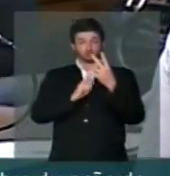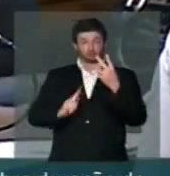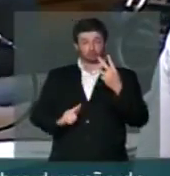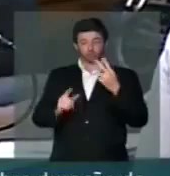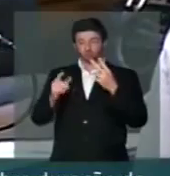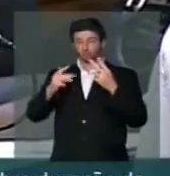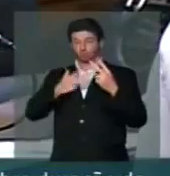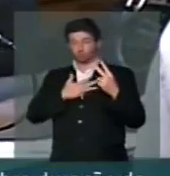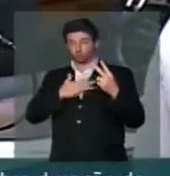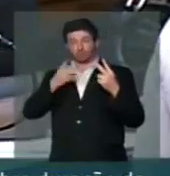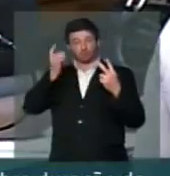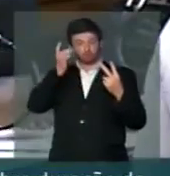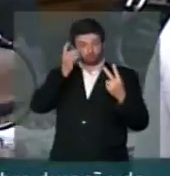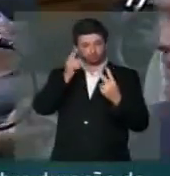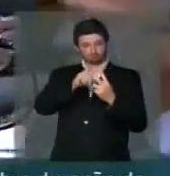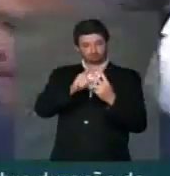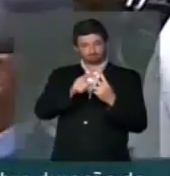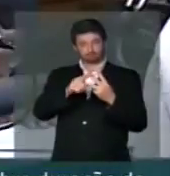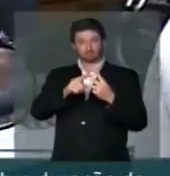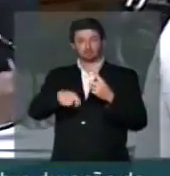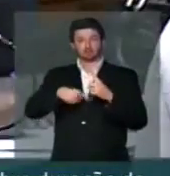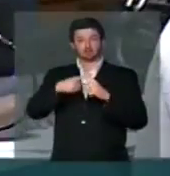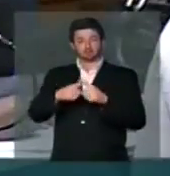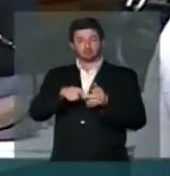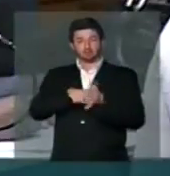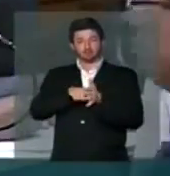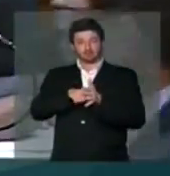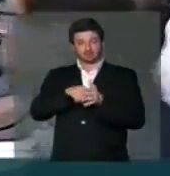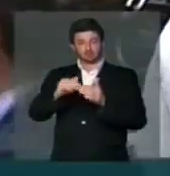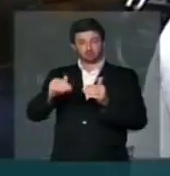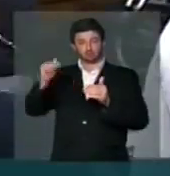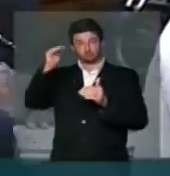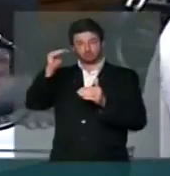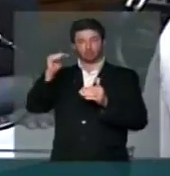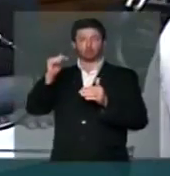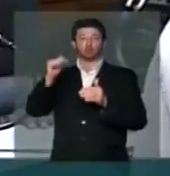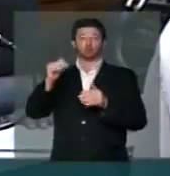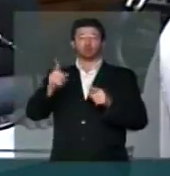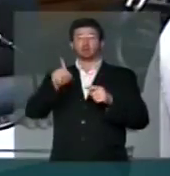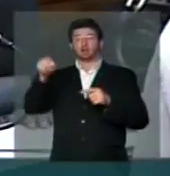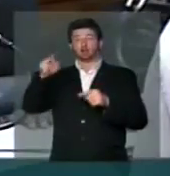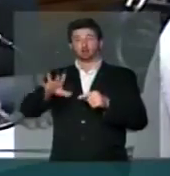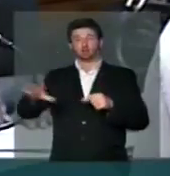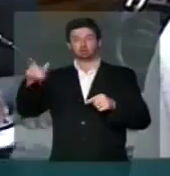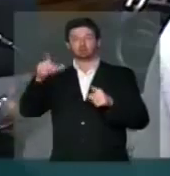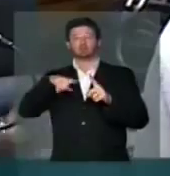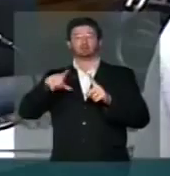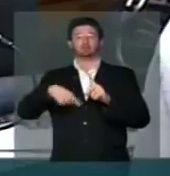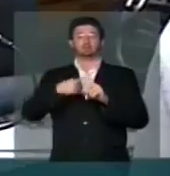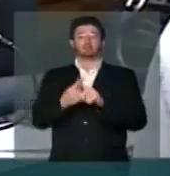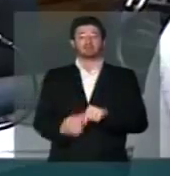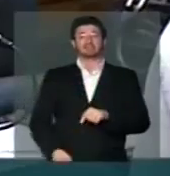governo Lula e do governo Dilma, com a extensão do nível superior para o nosso Nordeste, nós passamos a ter